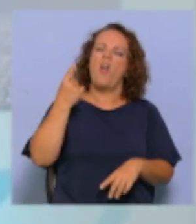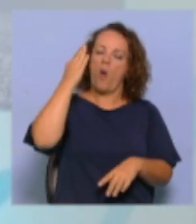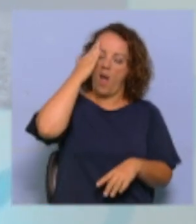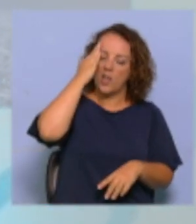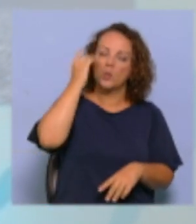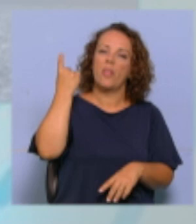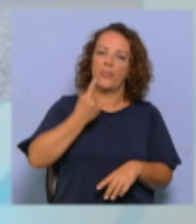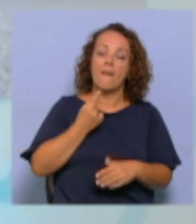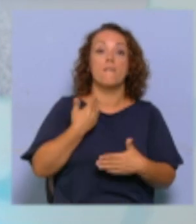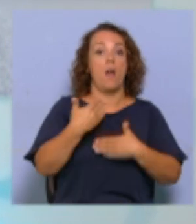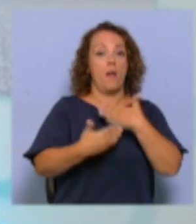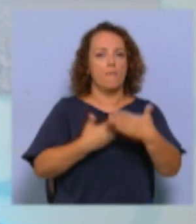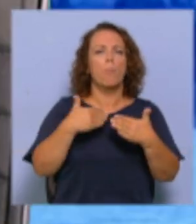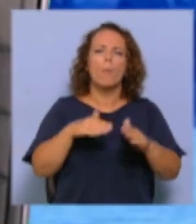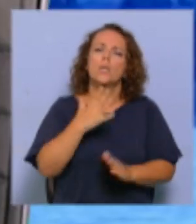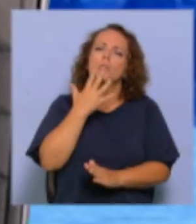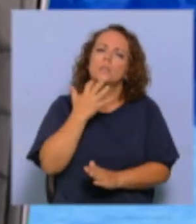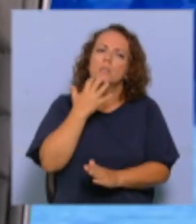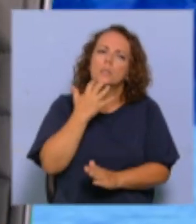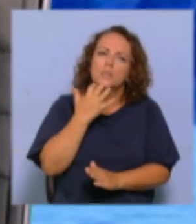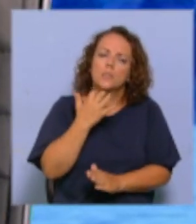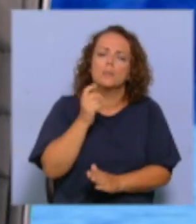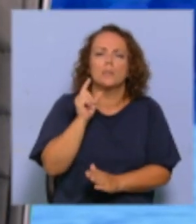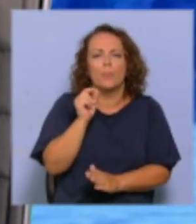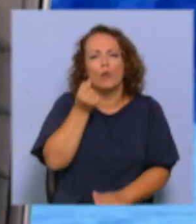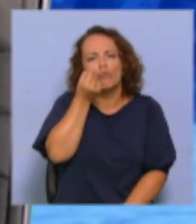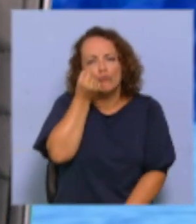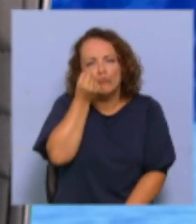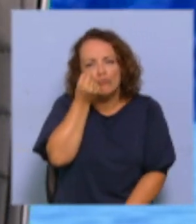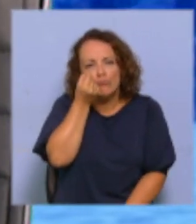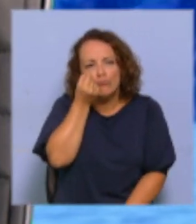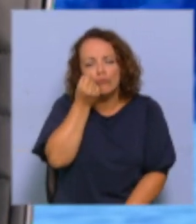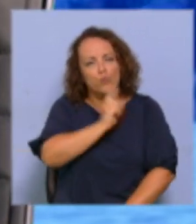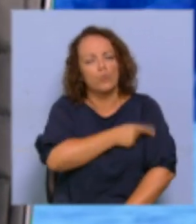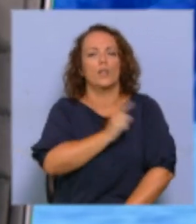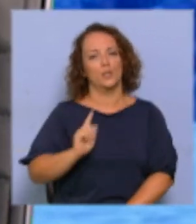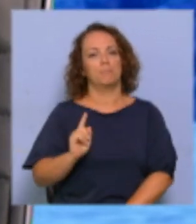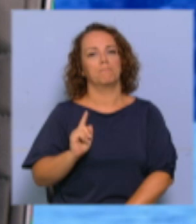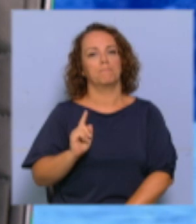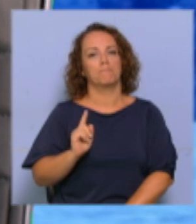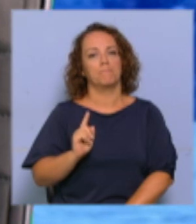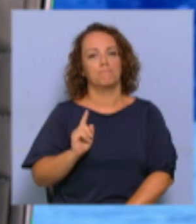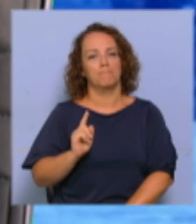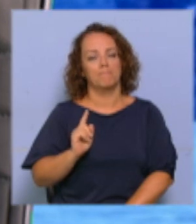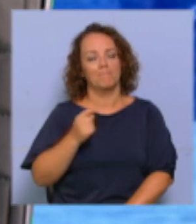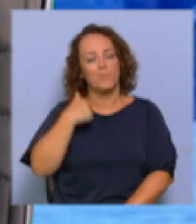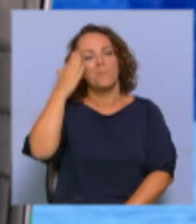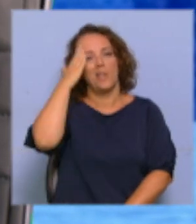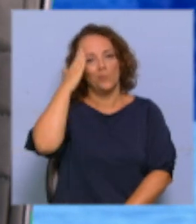com a prudência e também com um bocadinho daquilo que eu costumo dizer, a coragem. Acho que